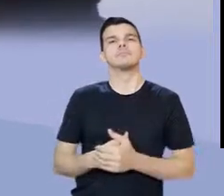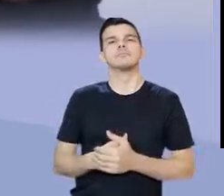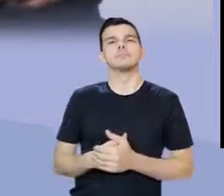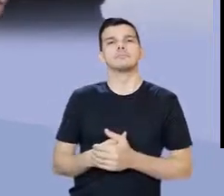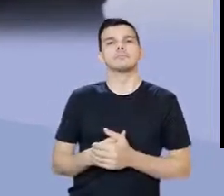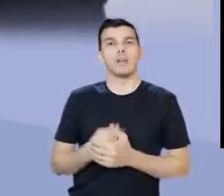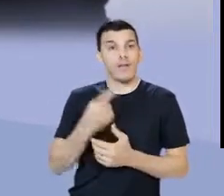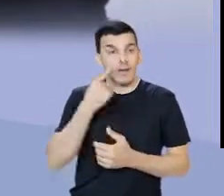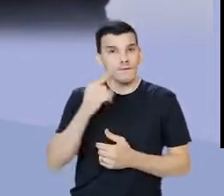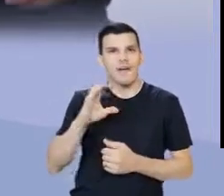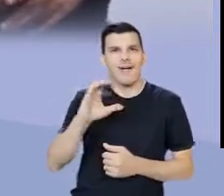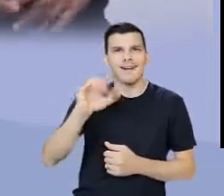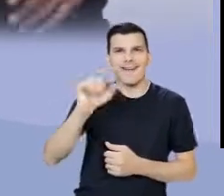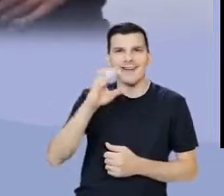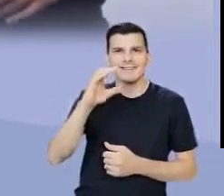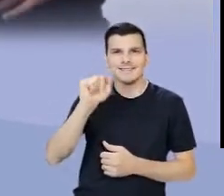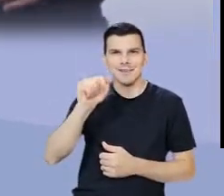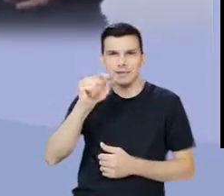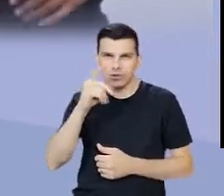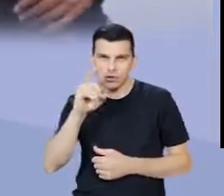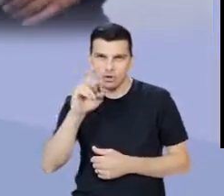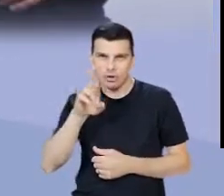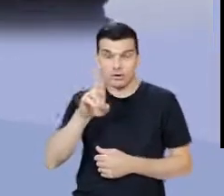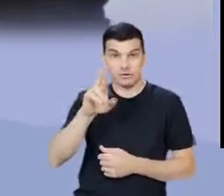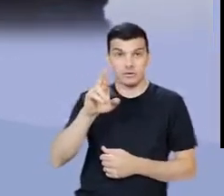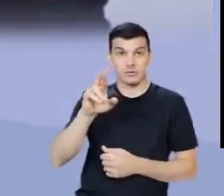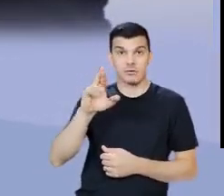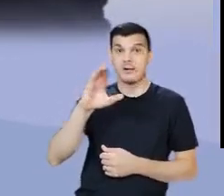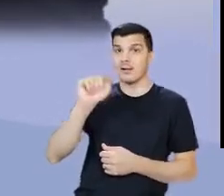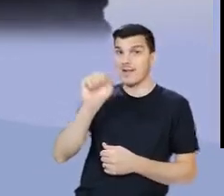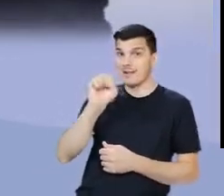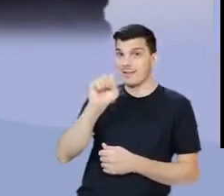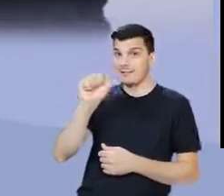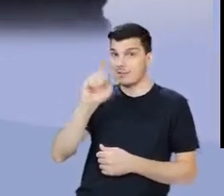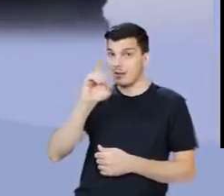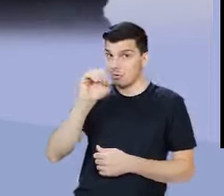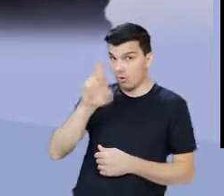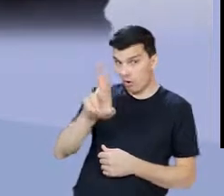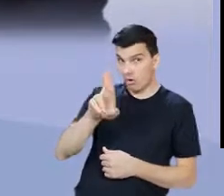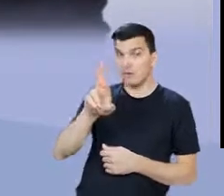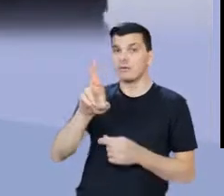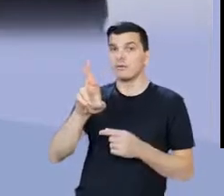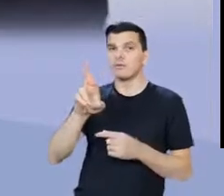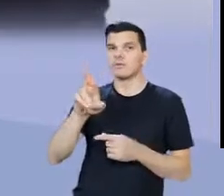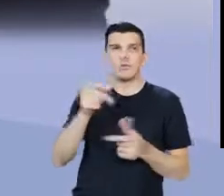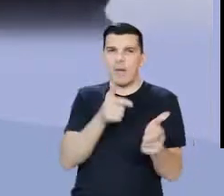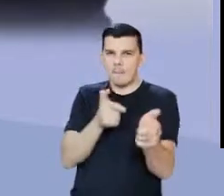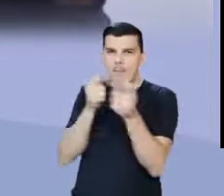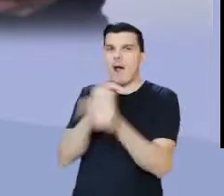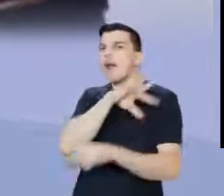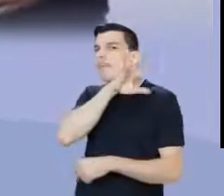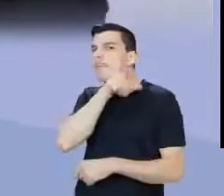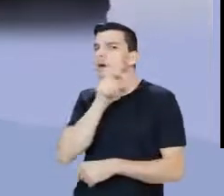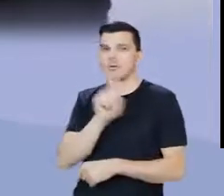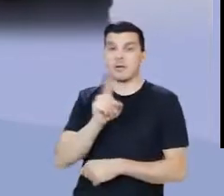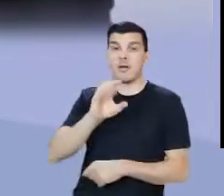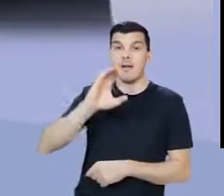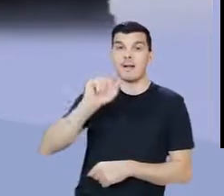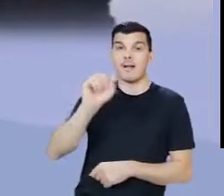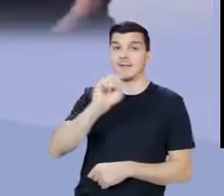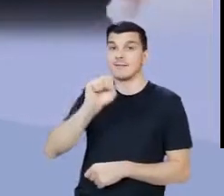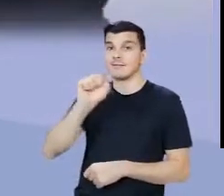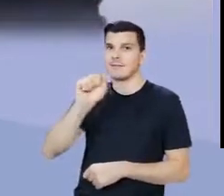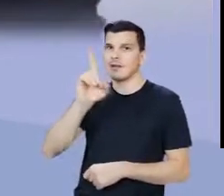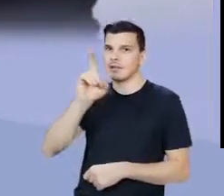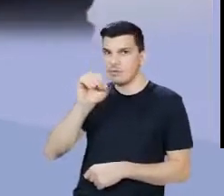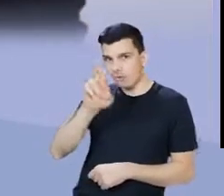que era o slogan Caçador de Marajás. E olha aí, caçador com 2 S, caçador de mandato, não é caçador de ir para a floresta, não, meu aluno. Tá ok? Então, era